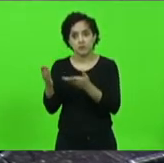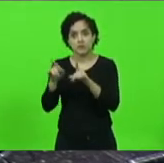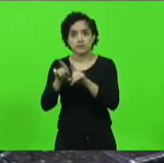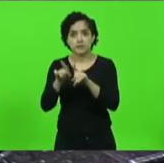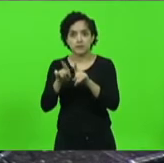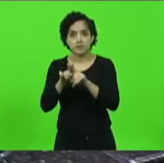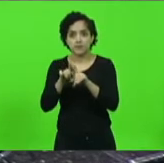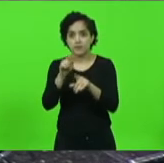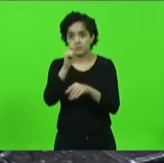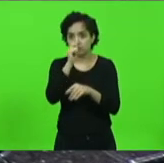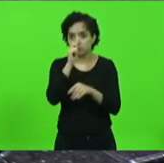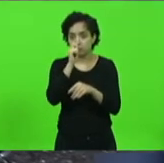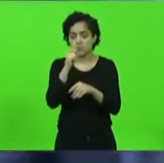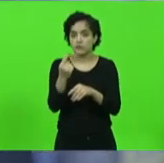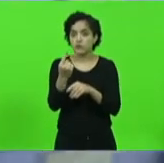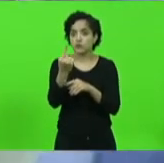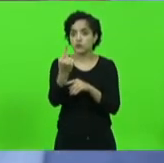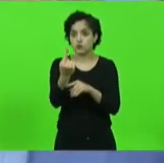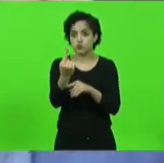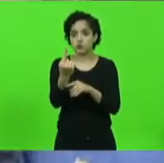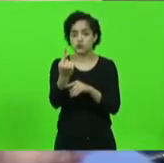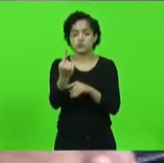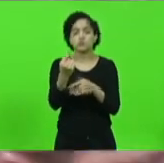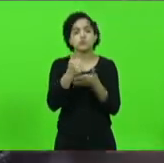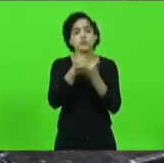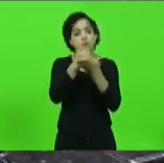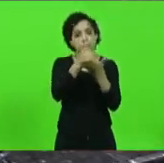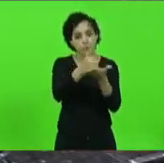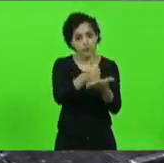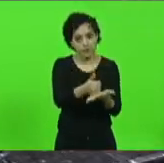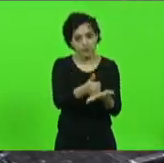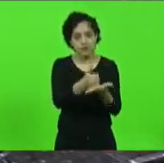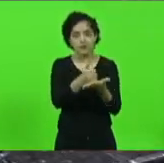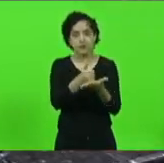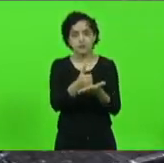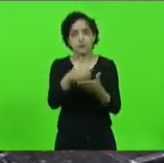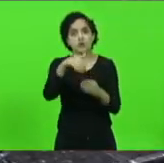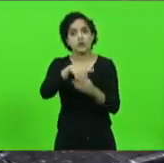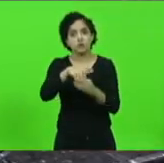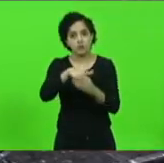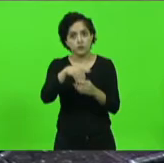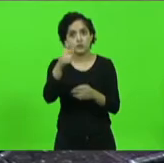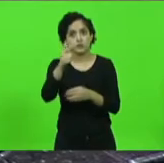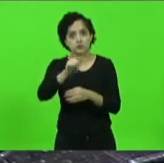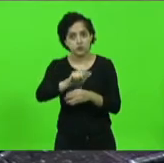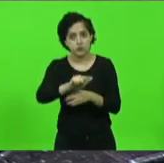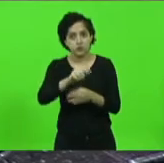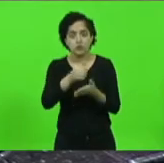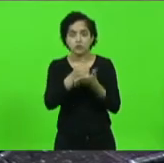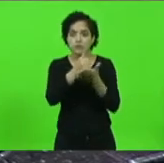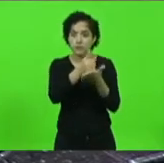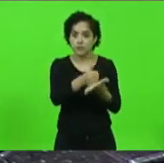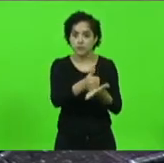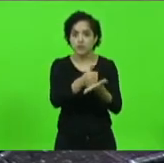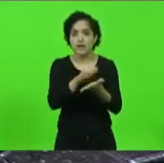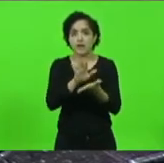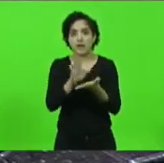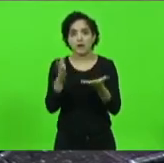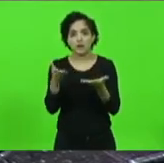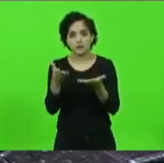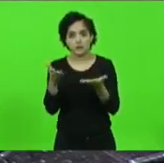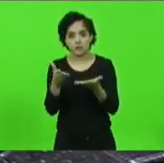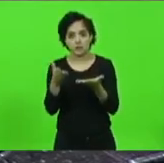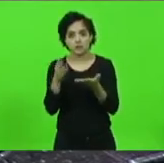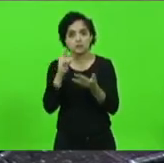os únicos da comissão a votarmos a favor do requerimento. Vou votar novamente a favor do requerimento. Agora, o deputado